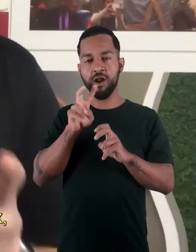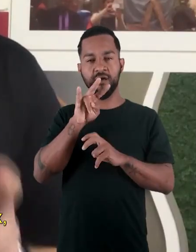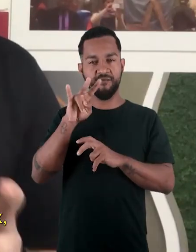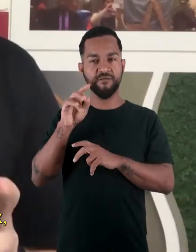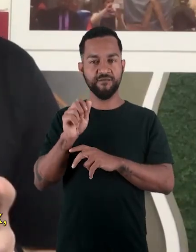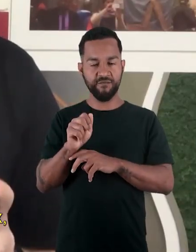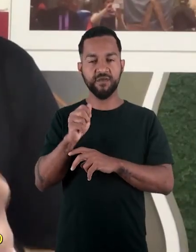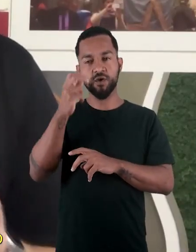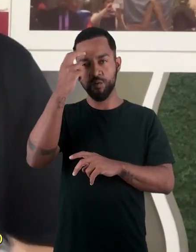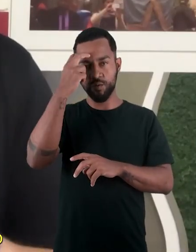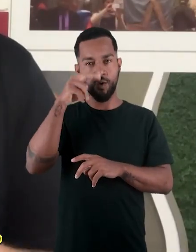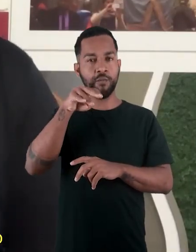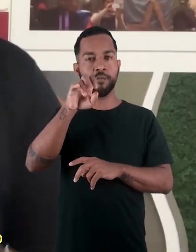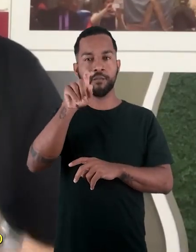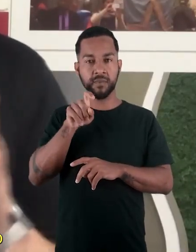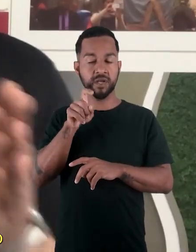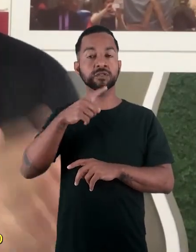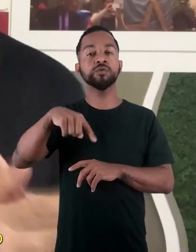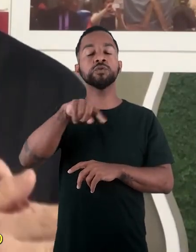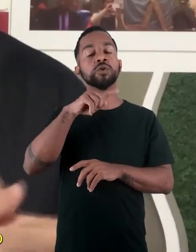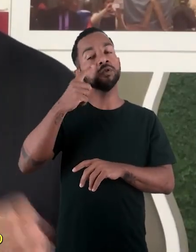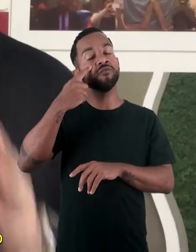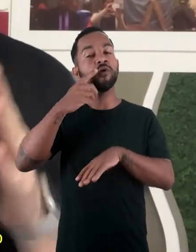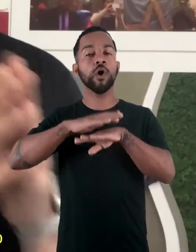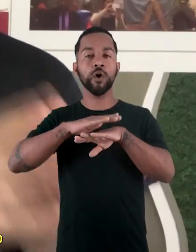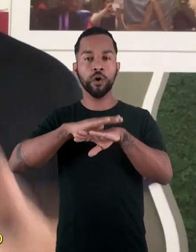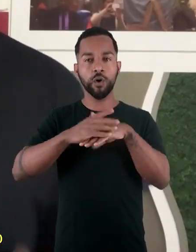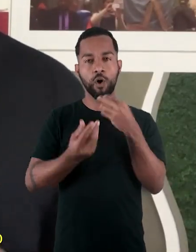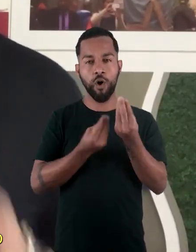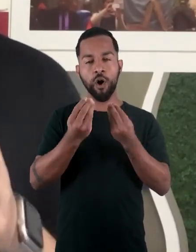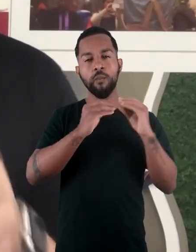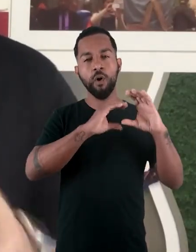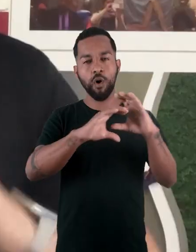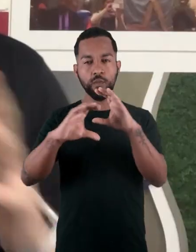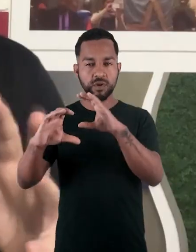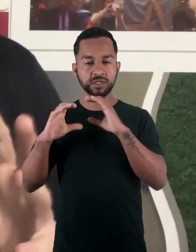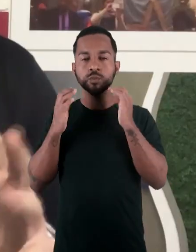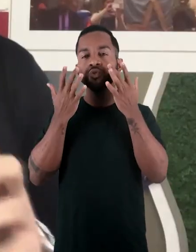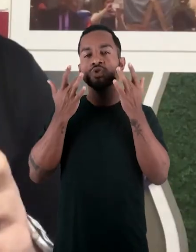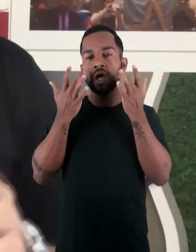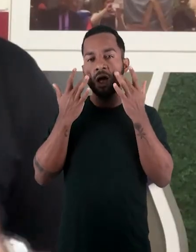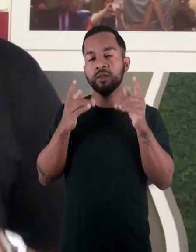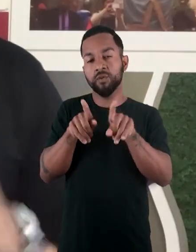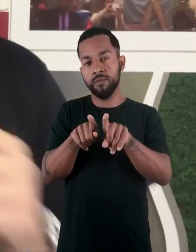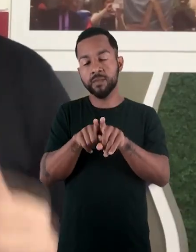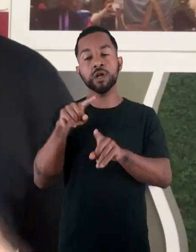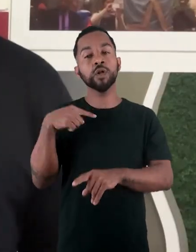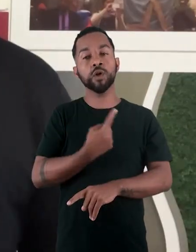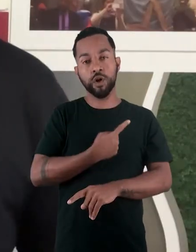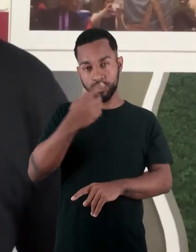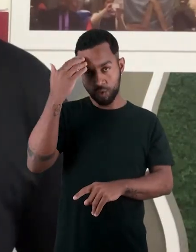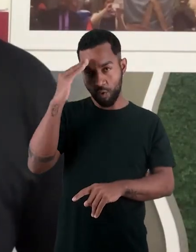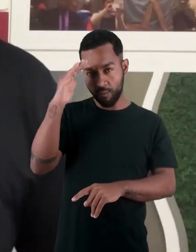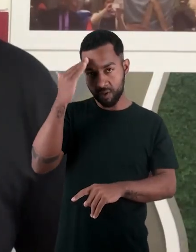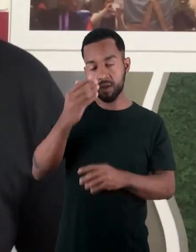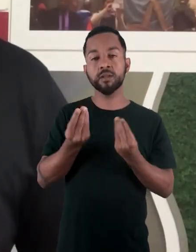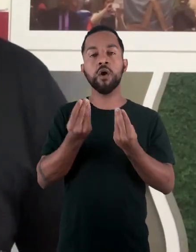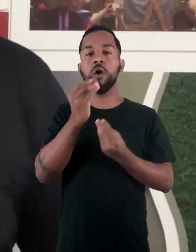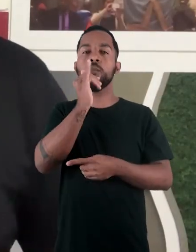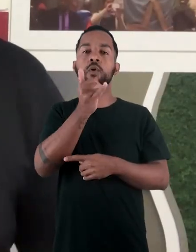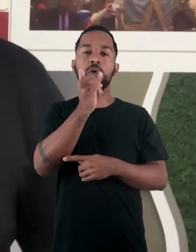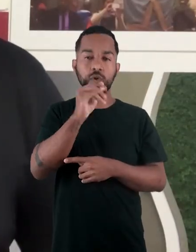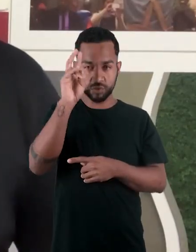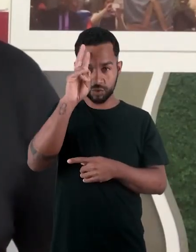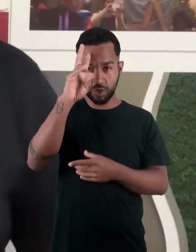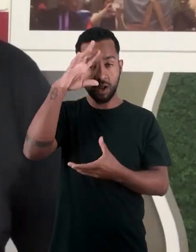que a gente vai fazer? A gente vai olhar mais para ferramentas de comunicação, do teatro, enfim, para que a gente entenda a contação de história